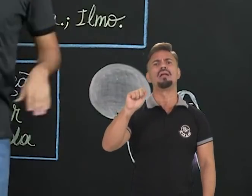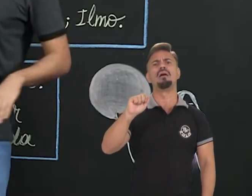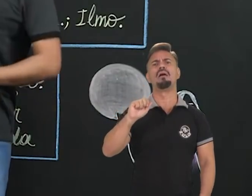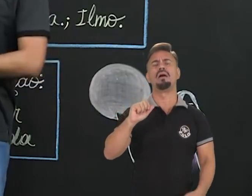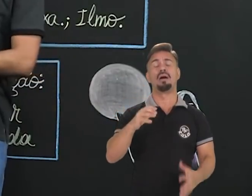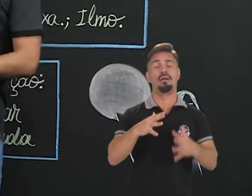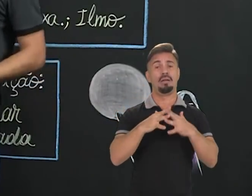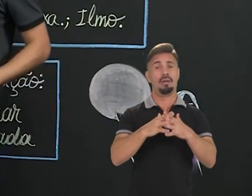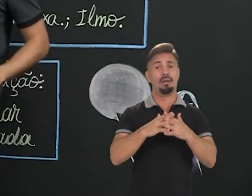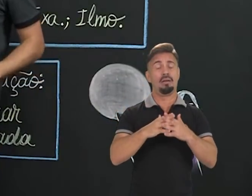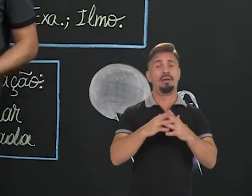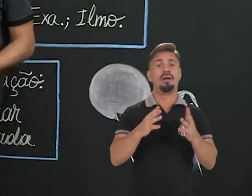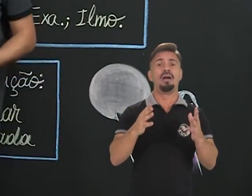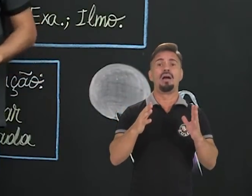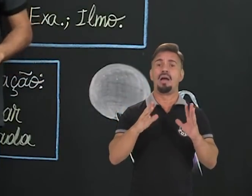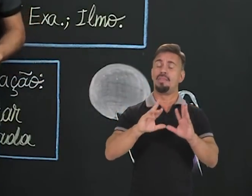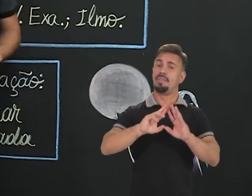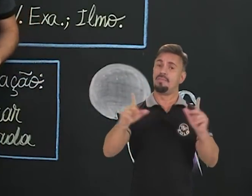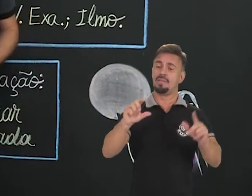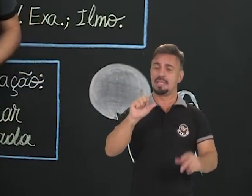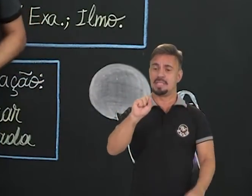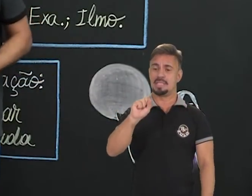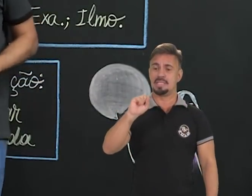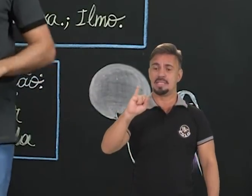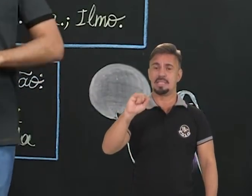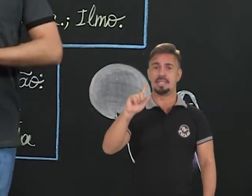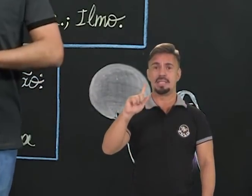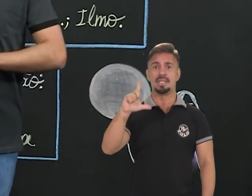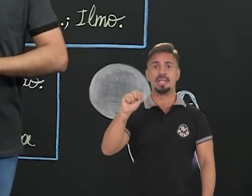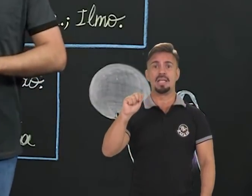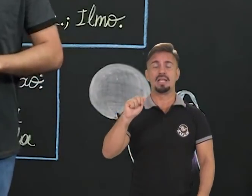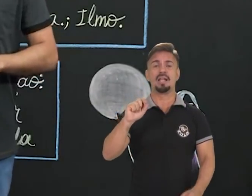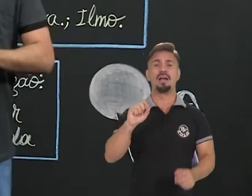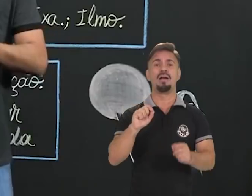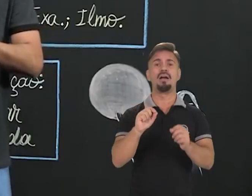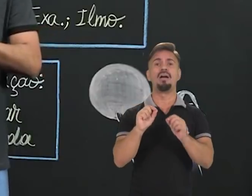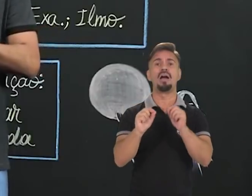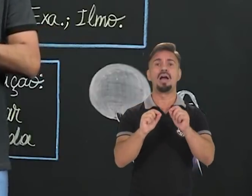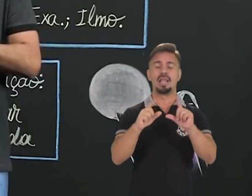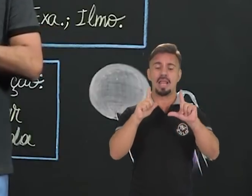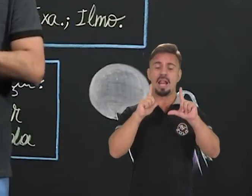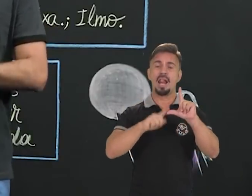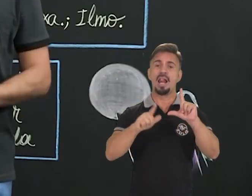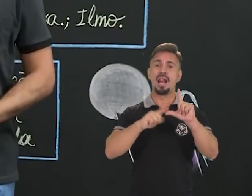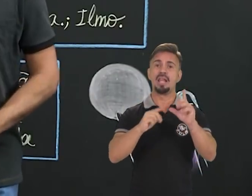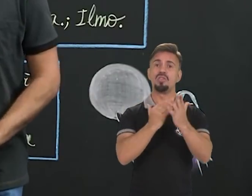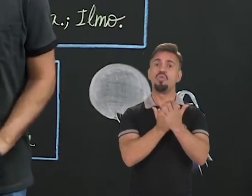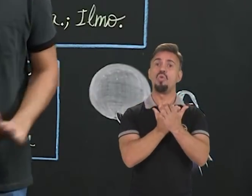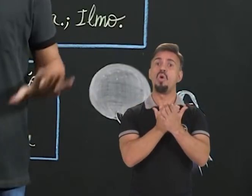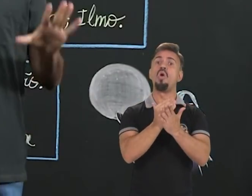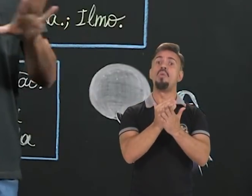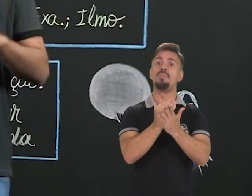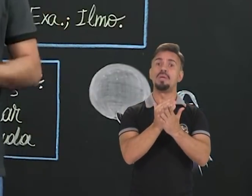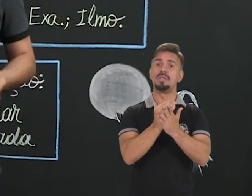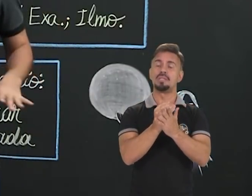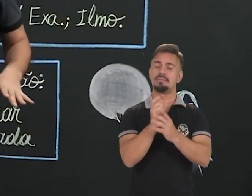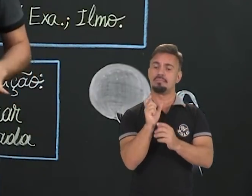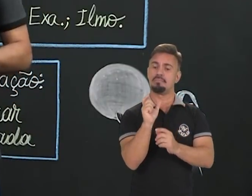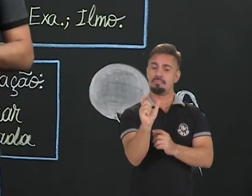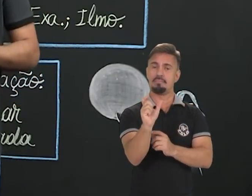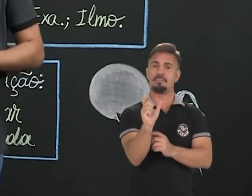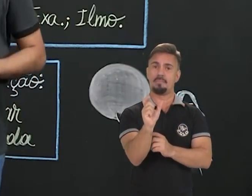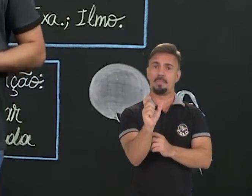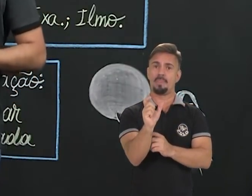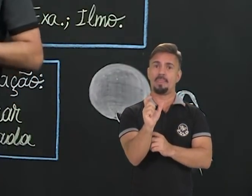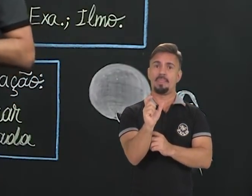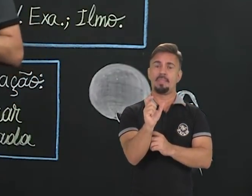e abreviação, viu? A sigla já é diferente. A sigla, ela é formada a partir das letras iniciais das